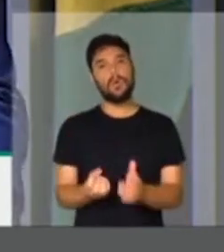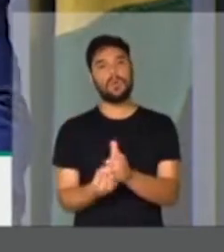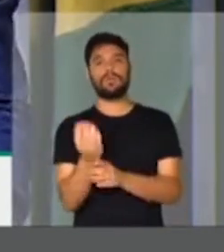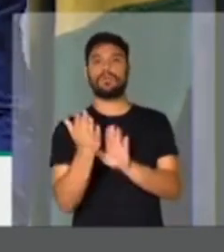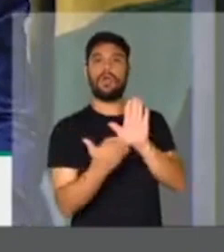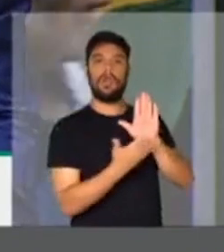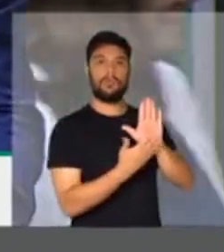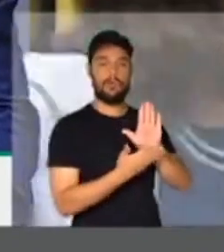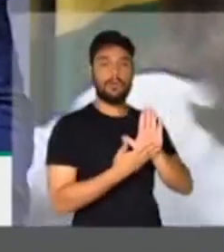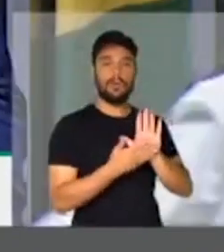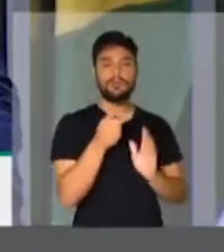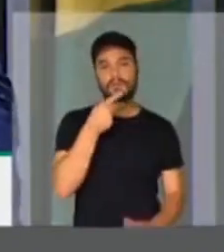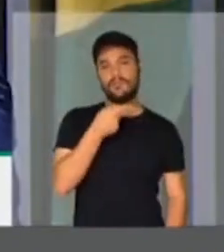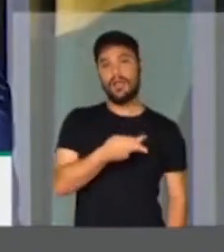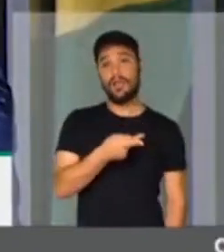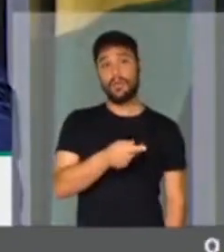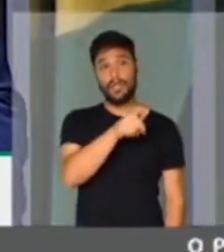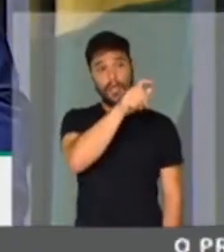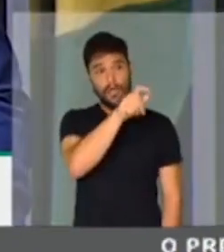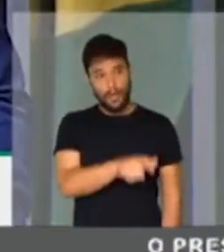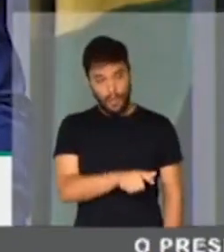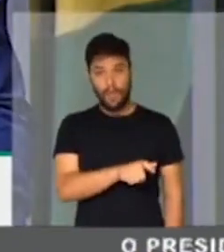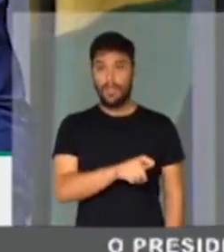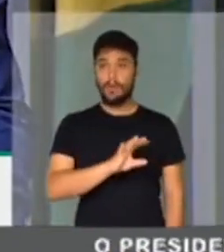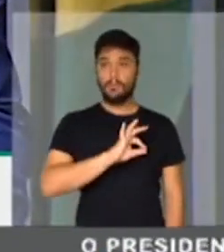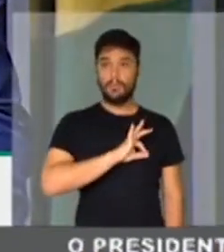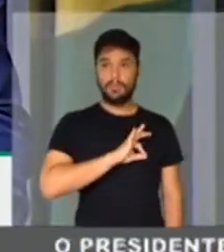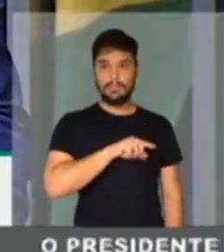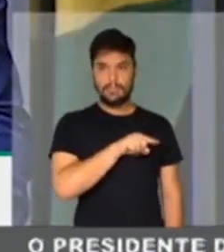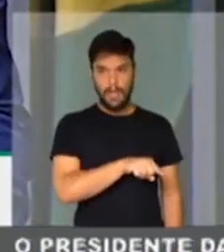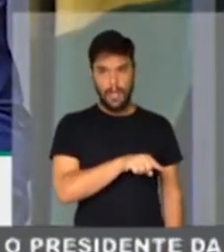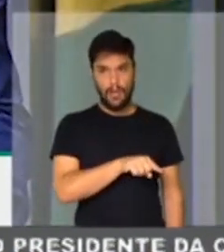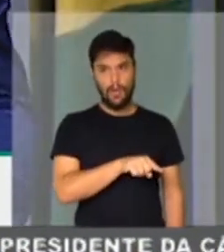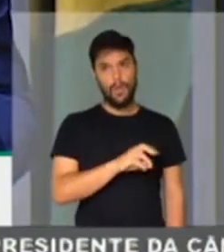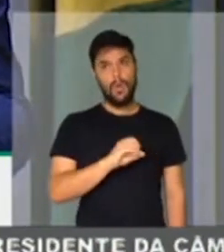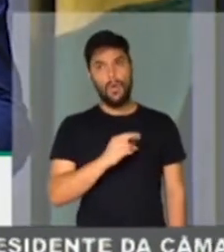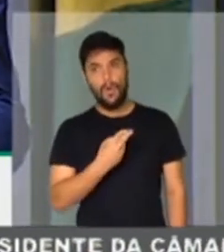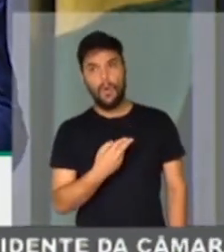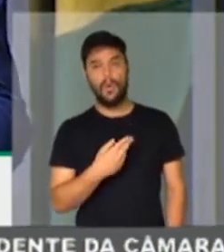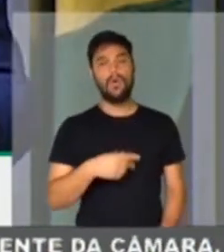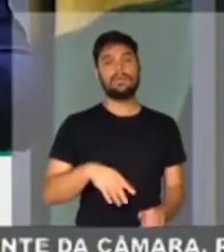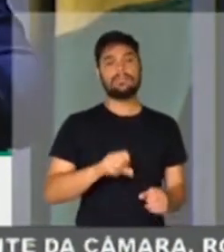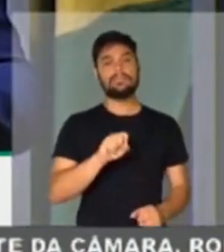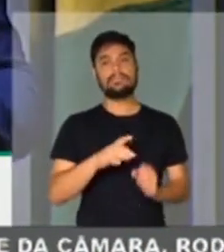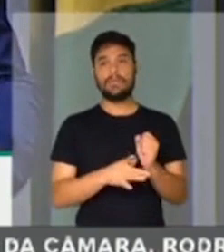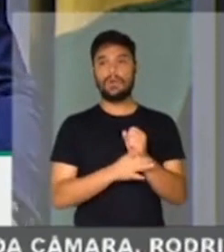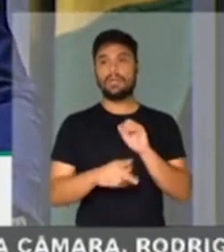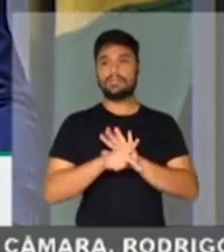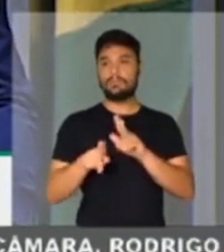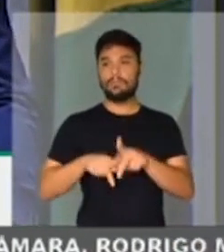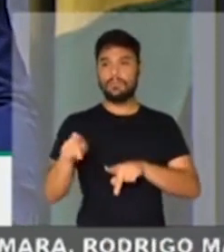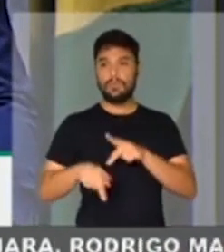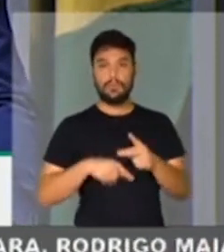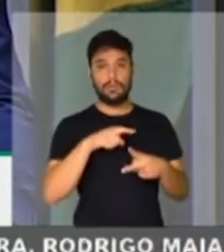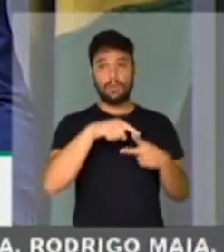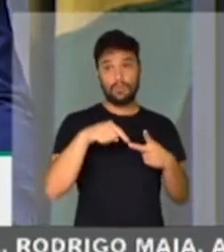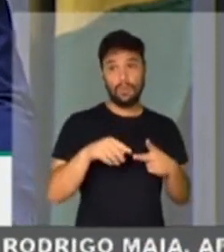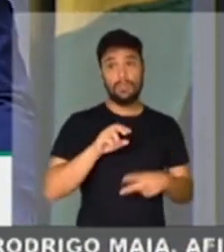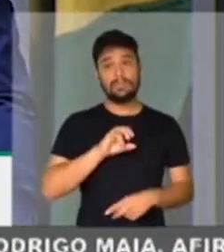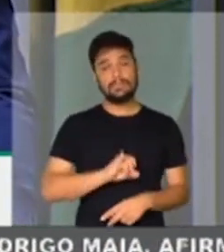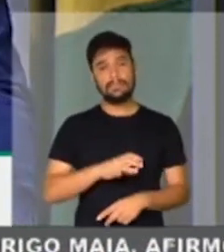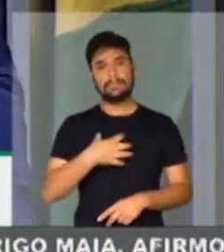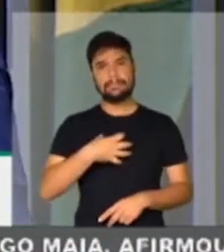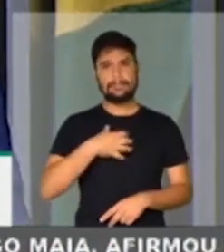que o agente policial, esse é o novo dispositivo, ou de segurança pública, que em conflito armado ou em risco iminente de conflito